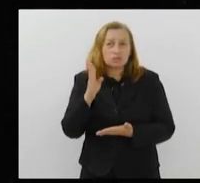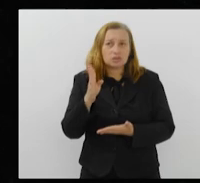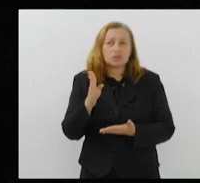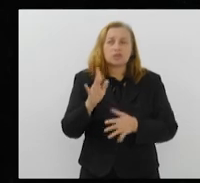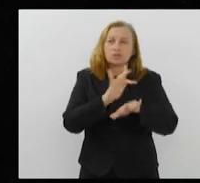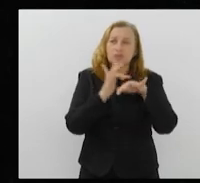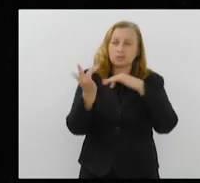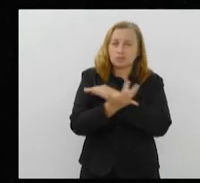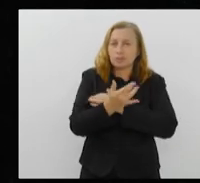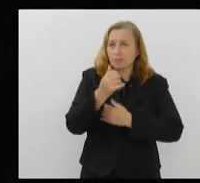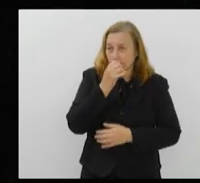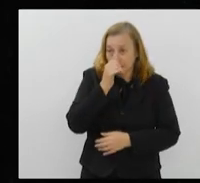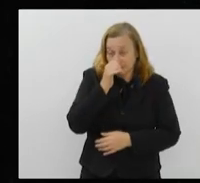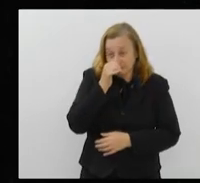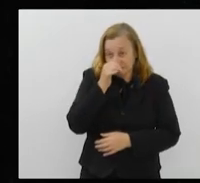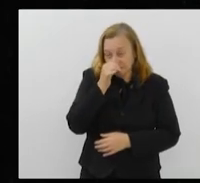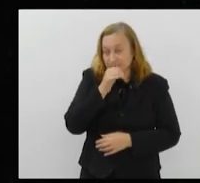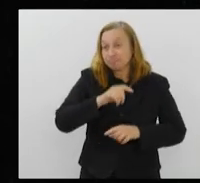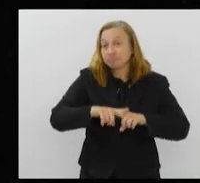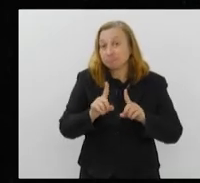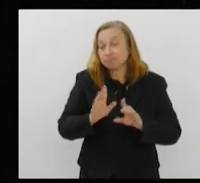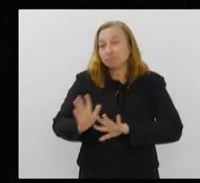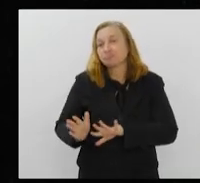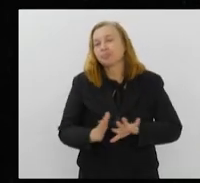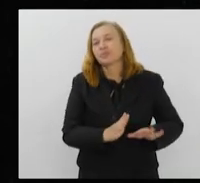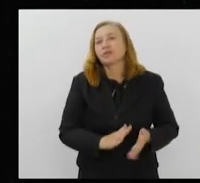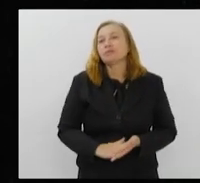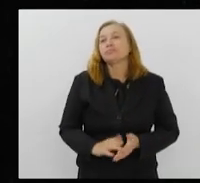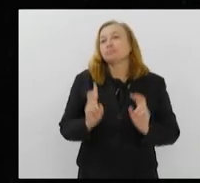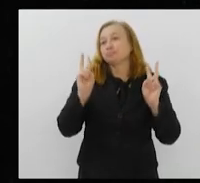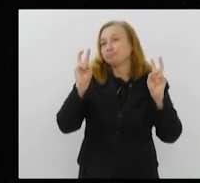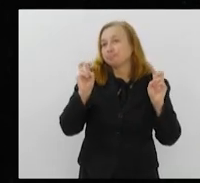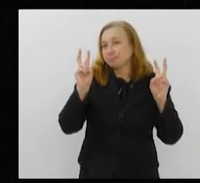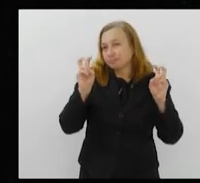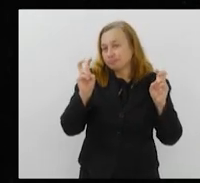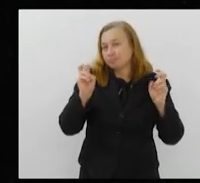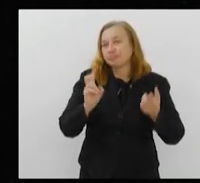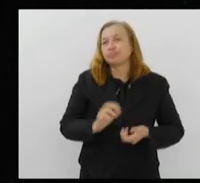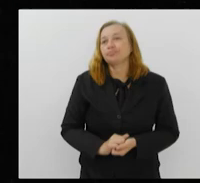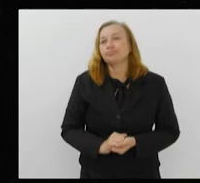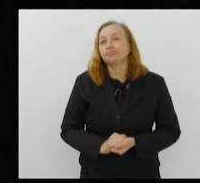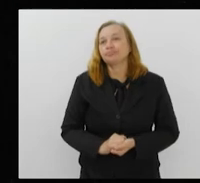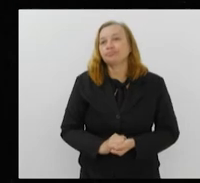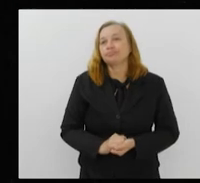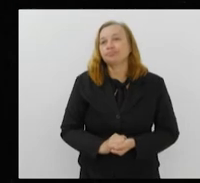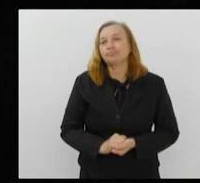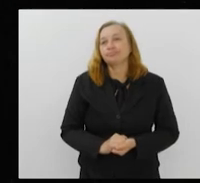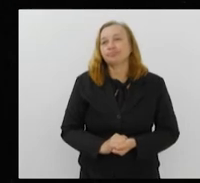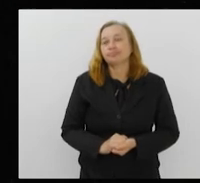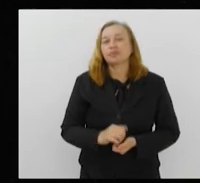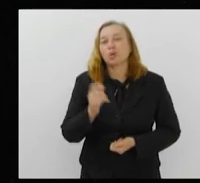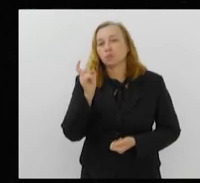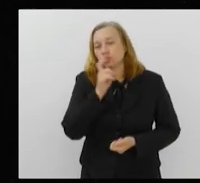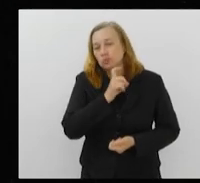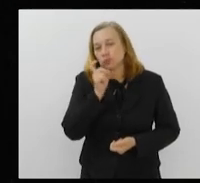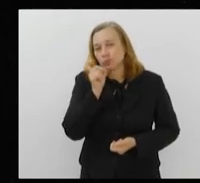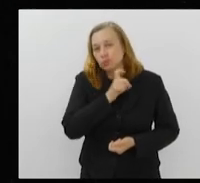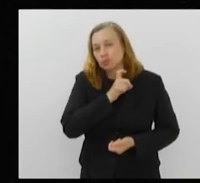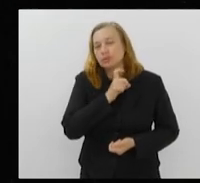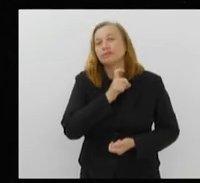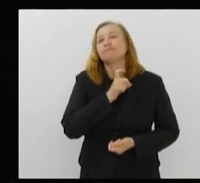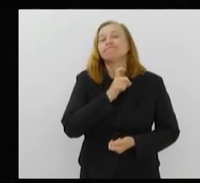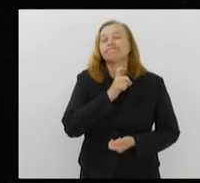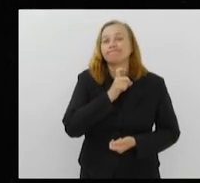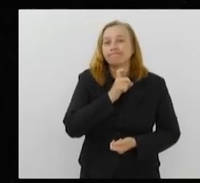redes sociais. Porém, essas matérias são claramente mentirosas,